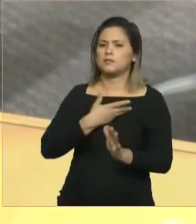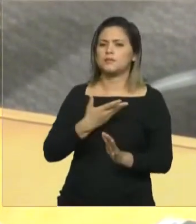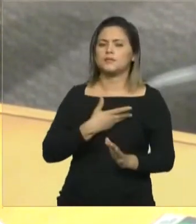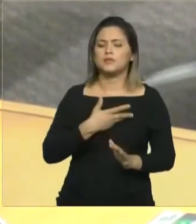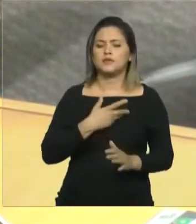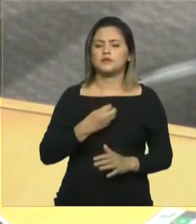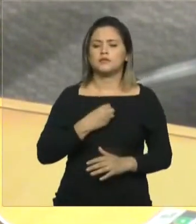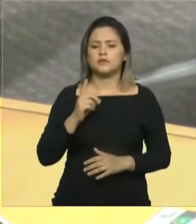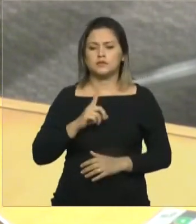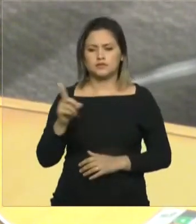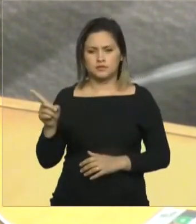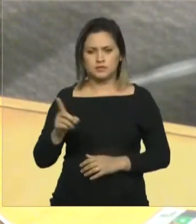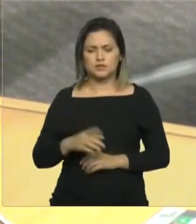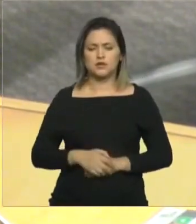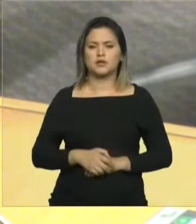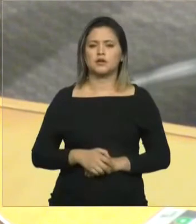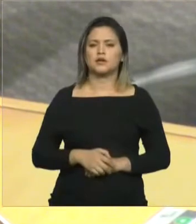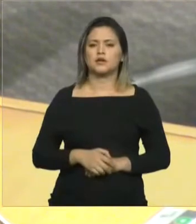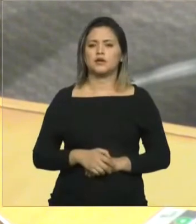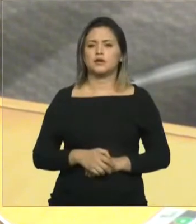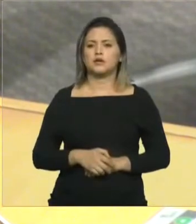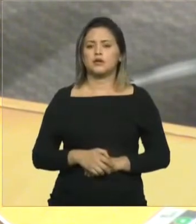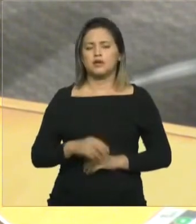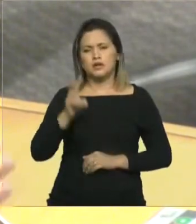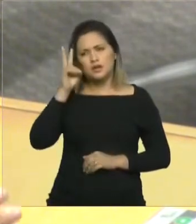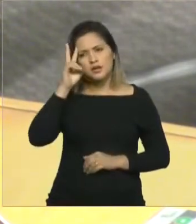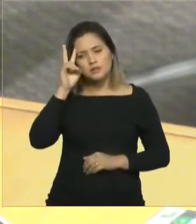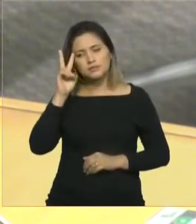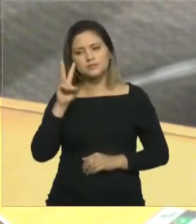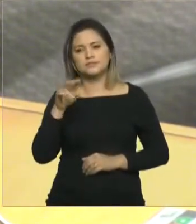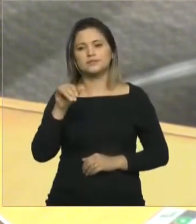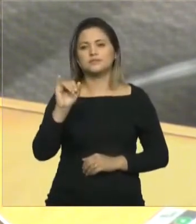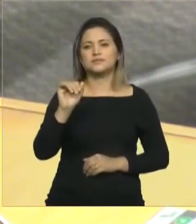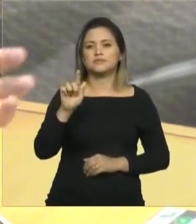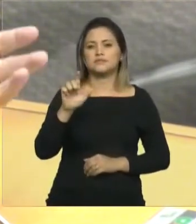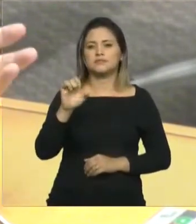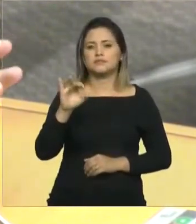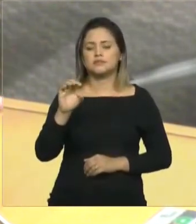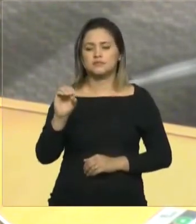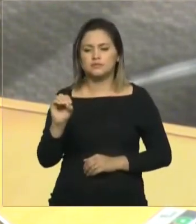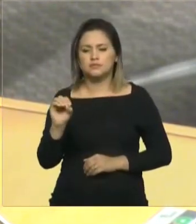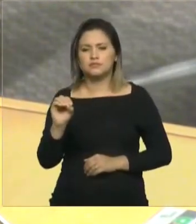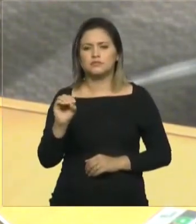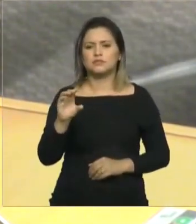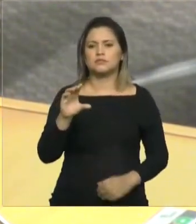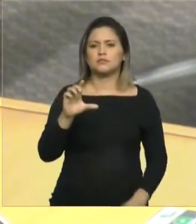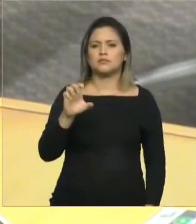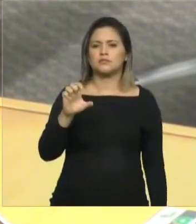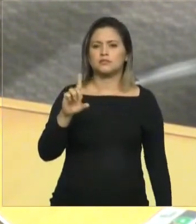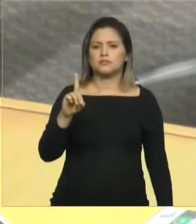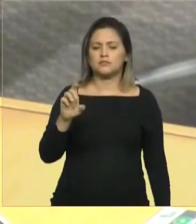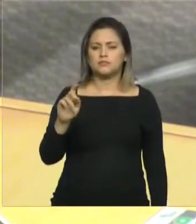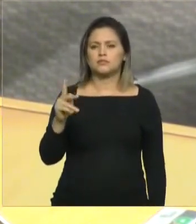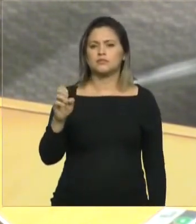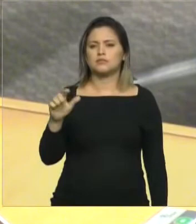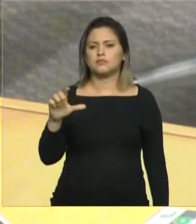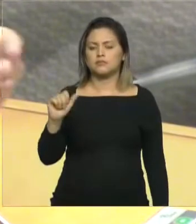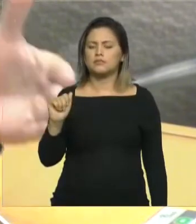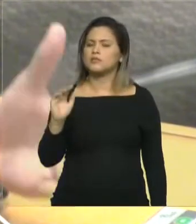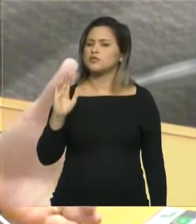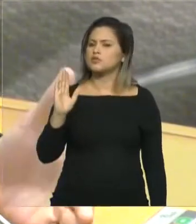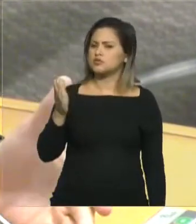vou citar para não esquecer de ninguém, mas lembro bem do deputado Iglesias, doutora Cleide, doutora Helena, que já foi secretária de saúde do município, sabe